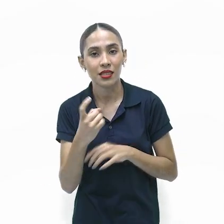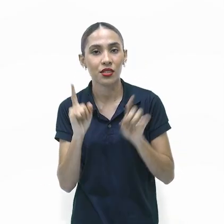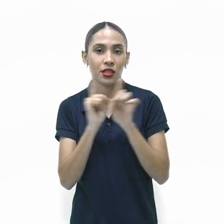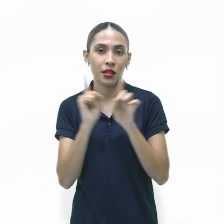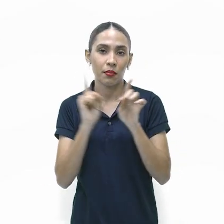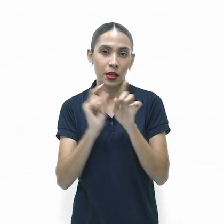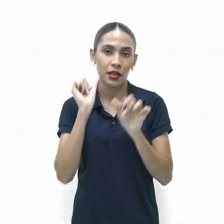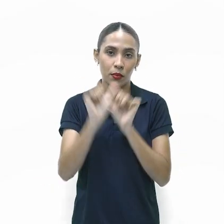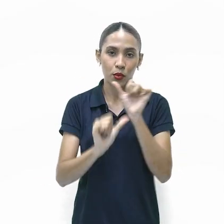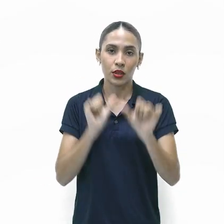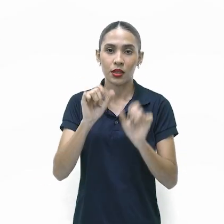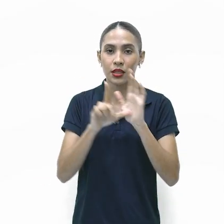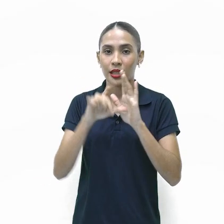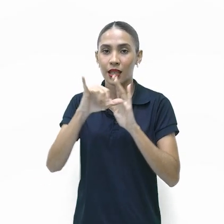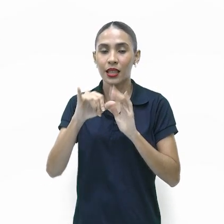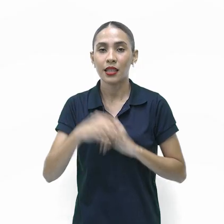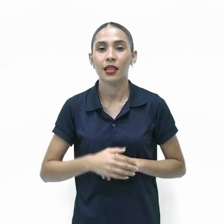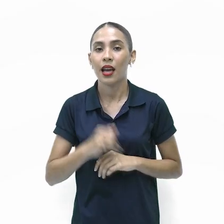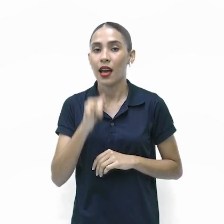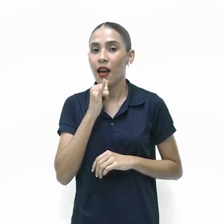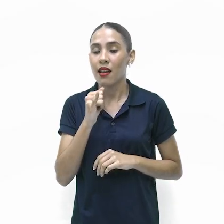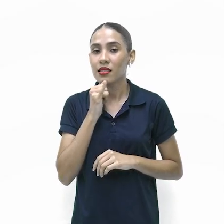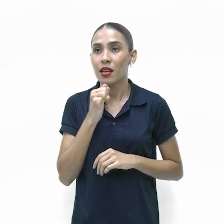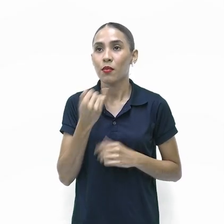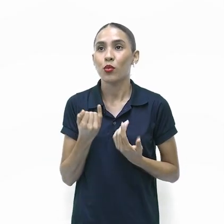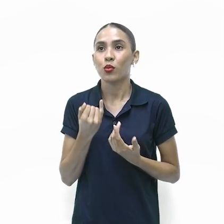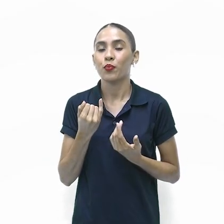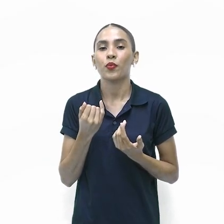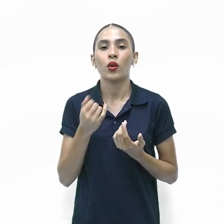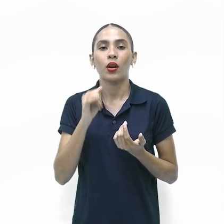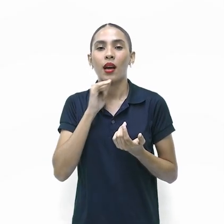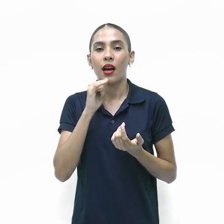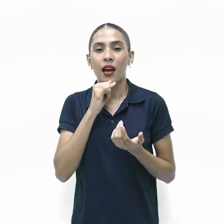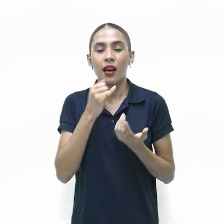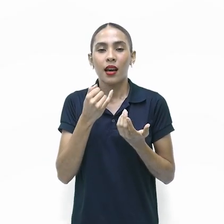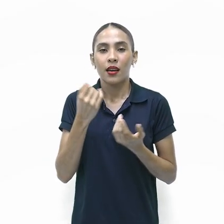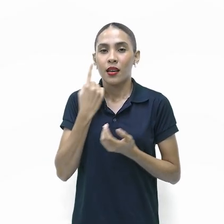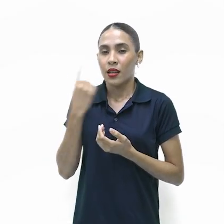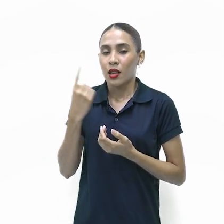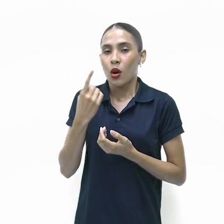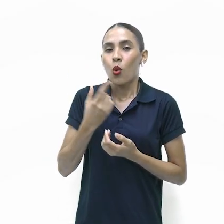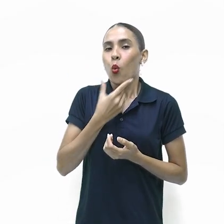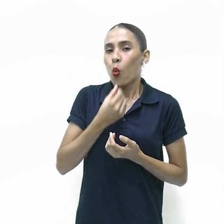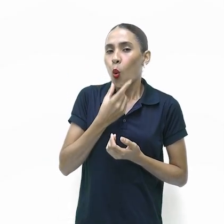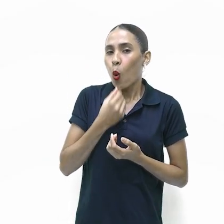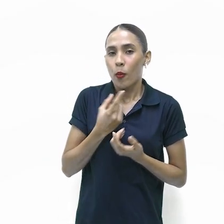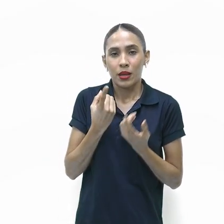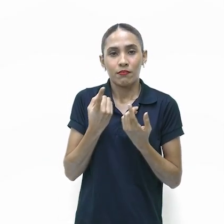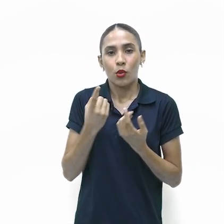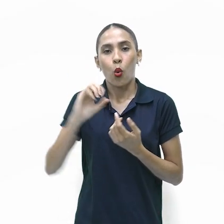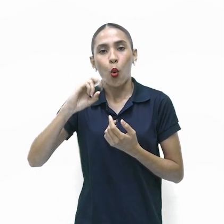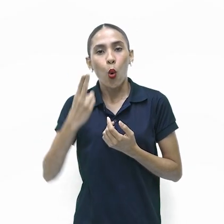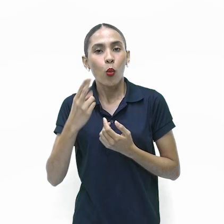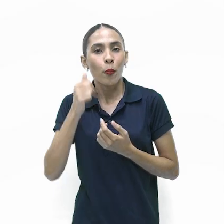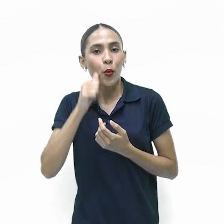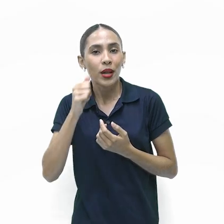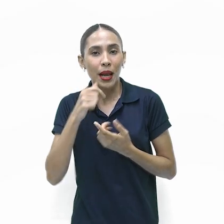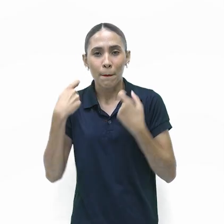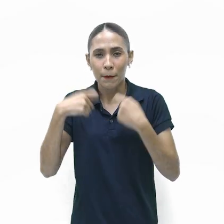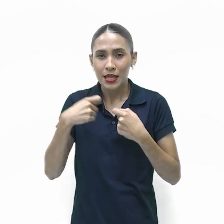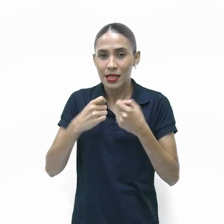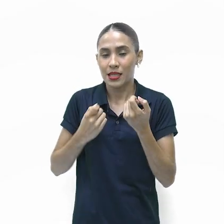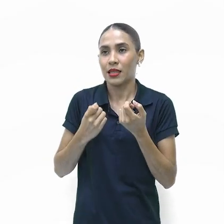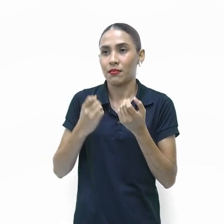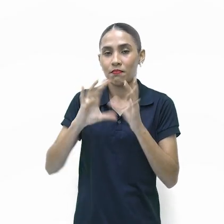mudança dessa lei, é quanto ao consentimento do cônjuge. Não é mais necessário o consentimento expresso do cônjuge